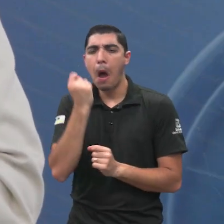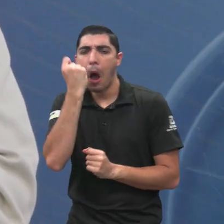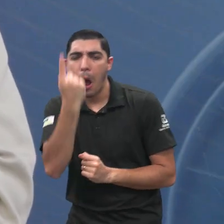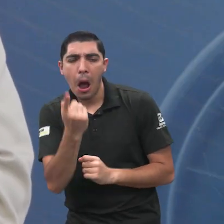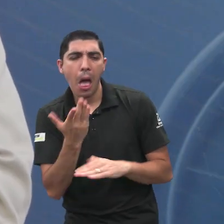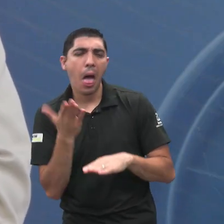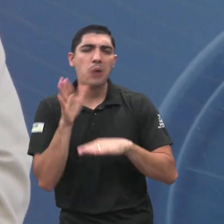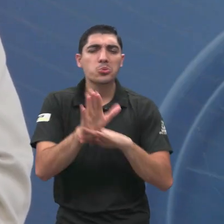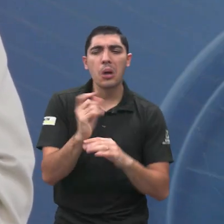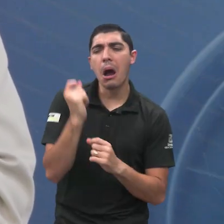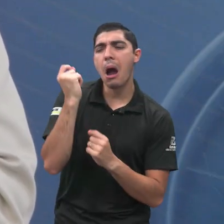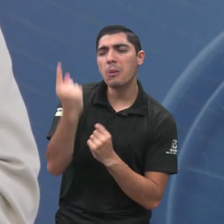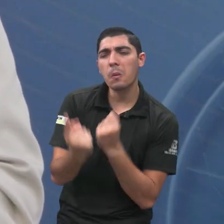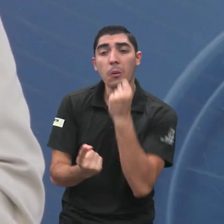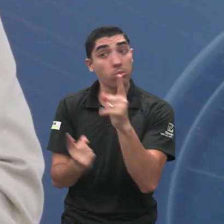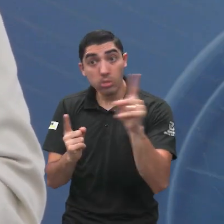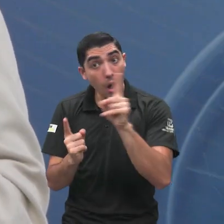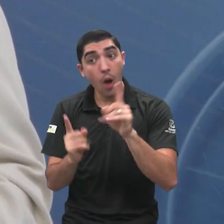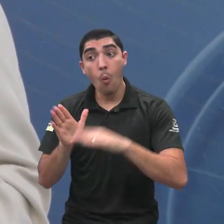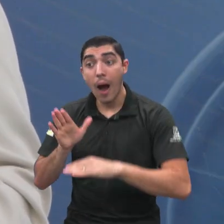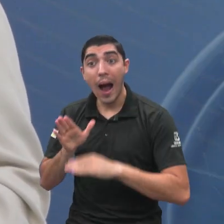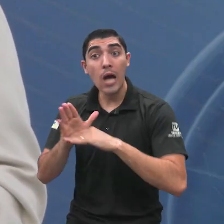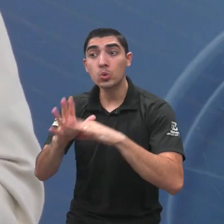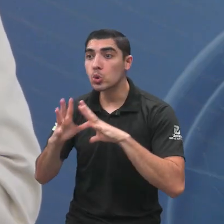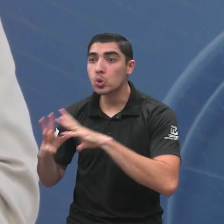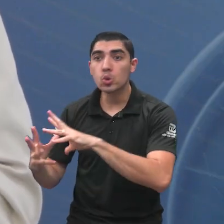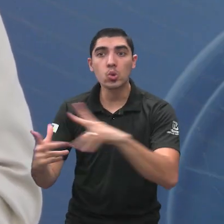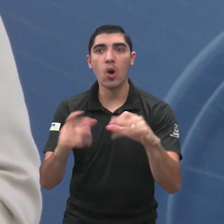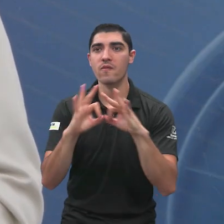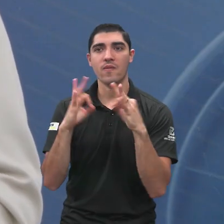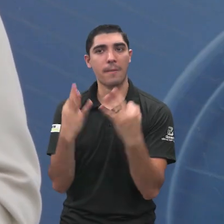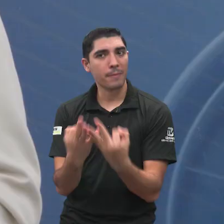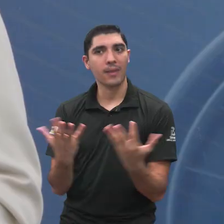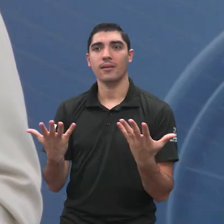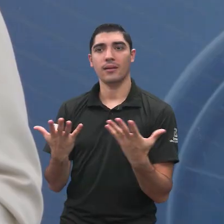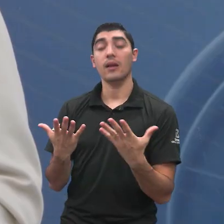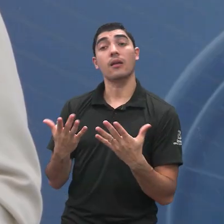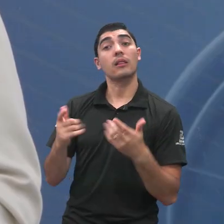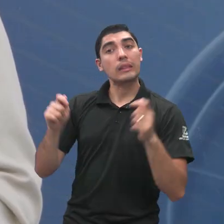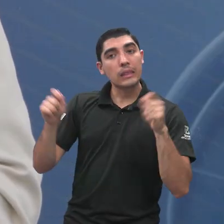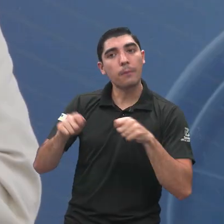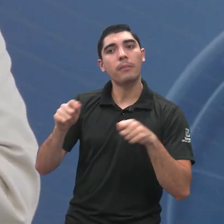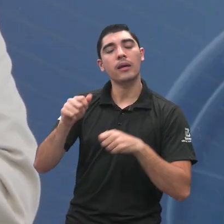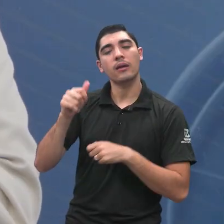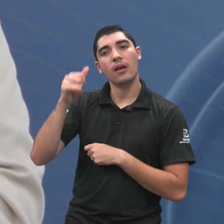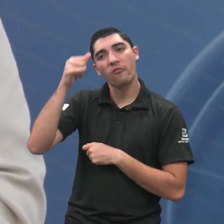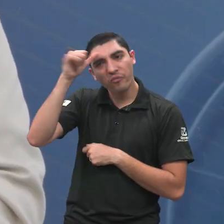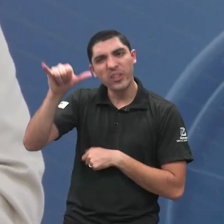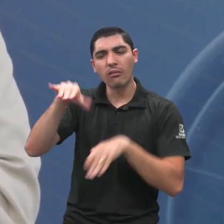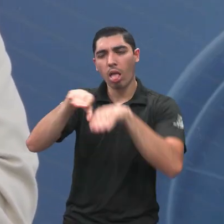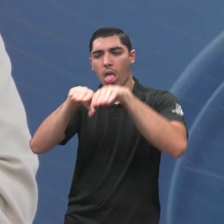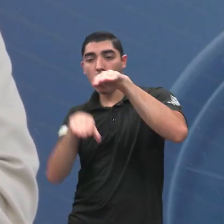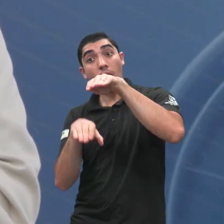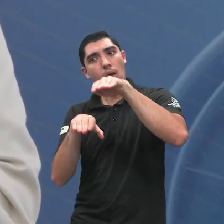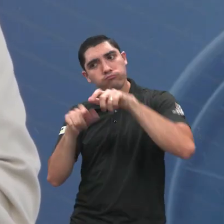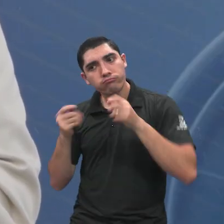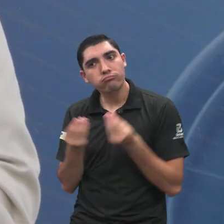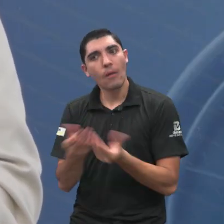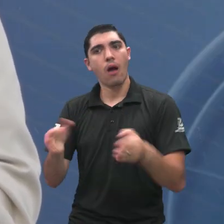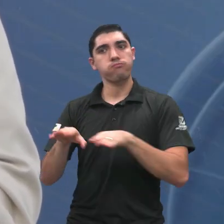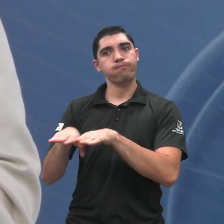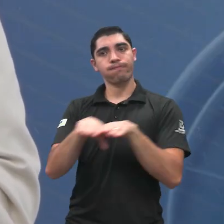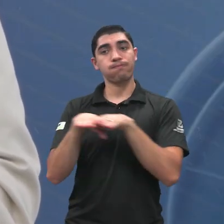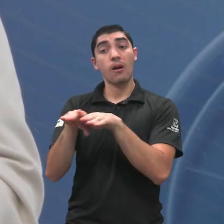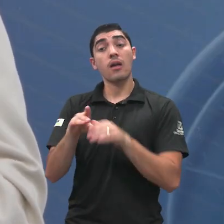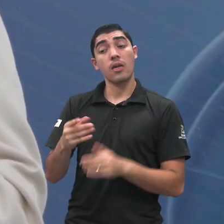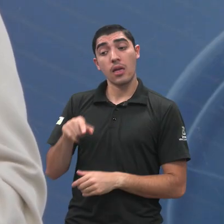política pública que fortalece famílias, reduz desigualdades e melhora o começo da